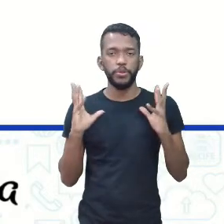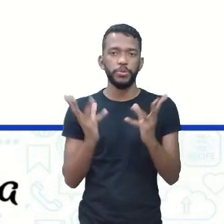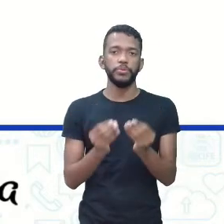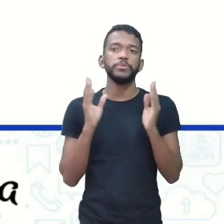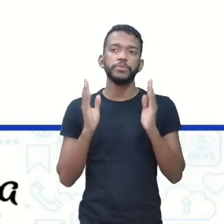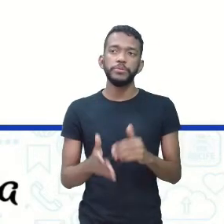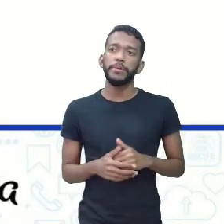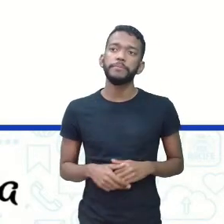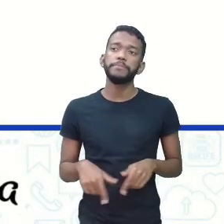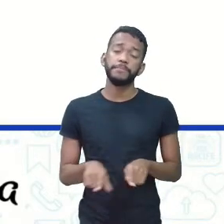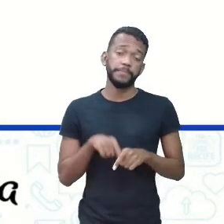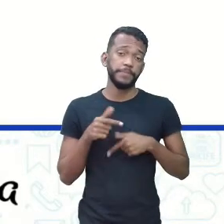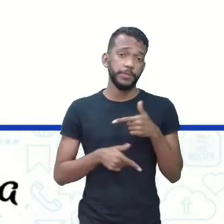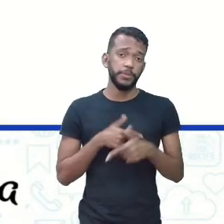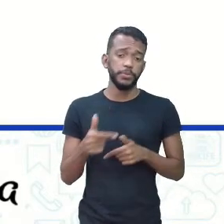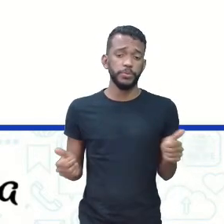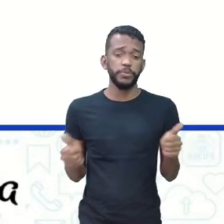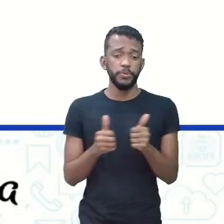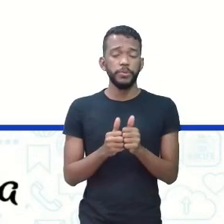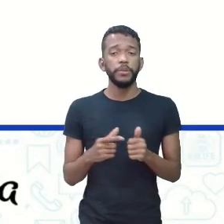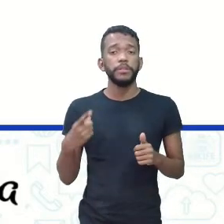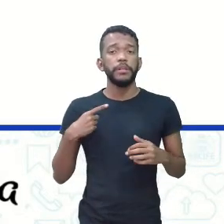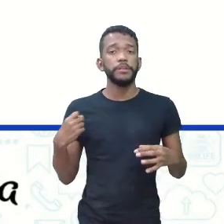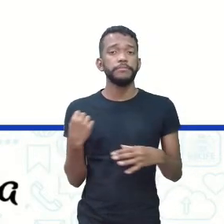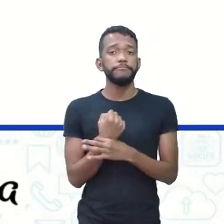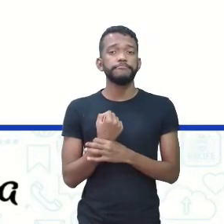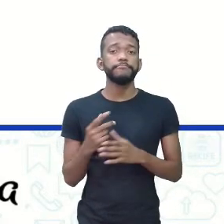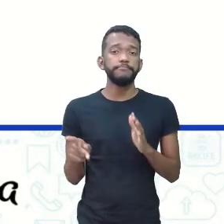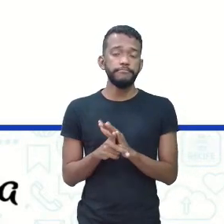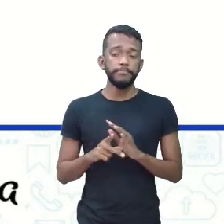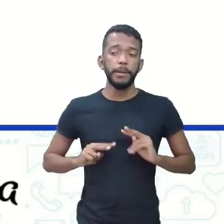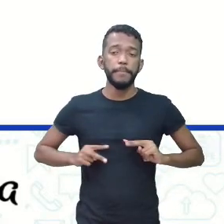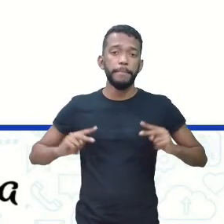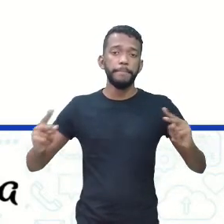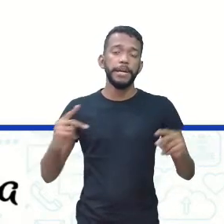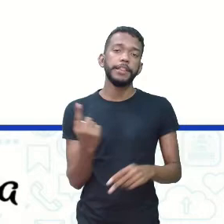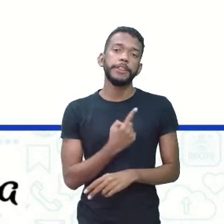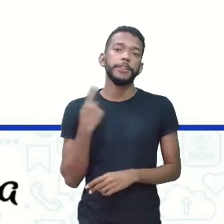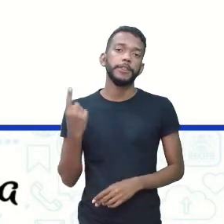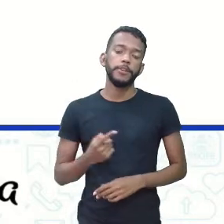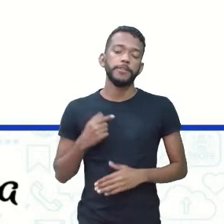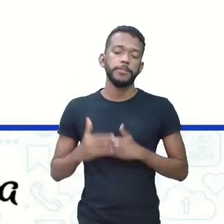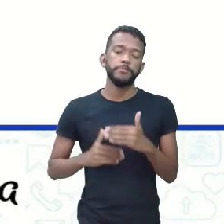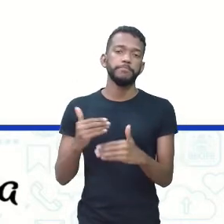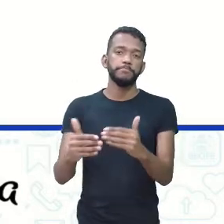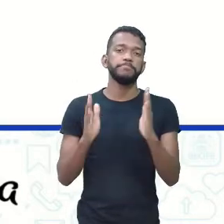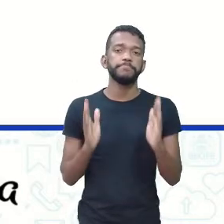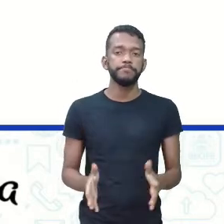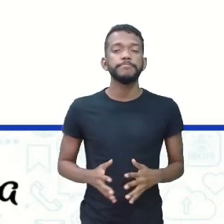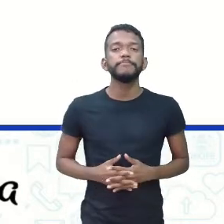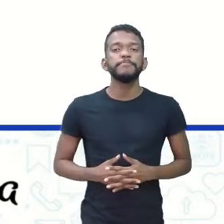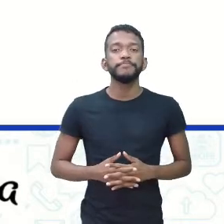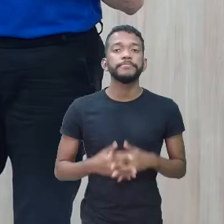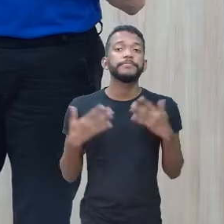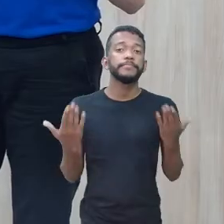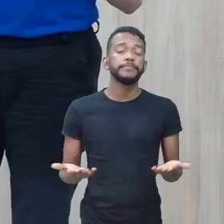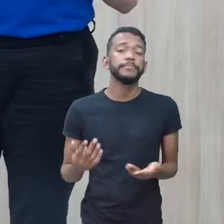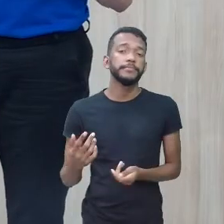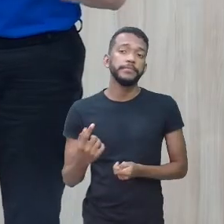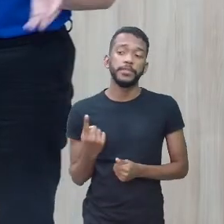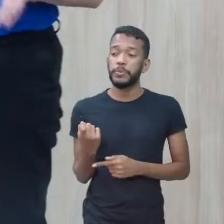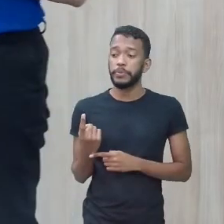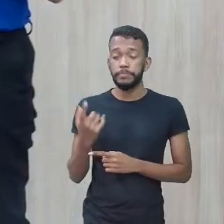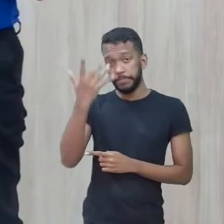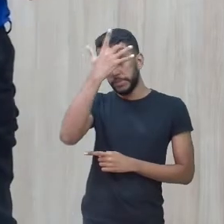atuam juntos para garantir a multiplicação da nossa espécie. Então, um só não